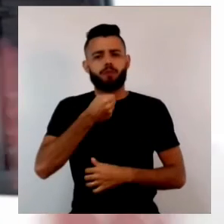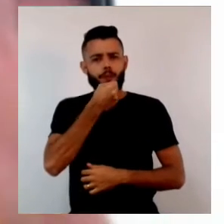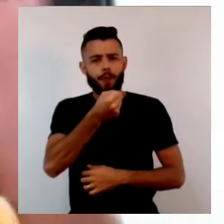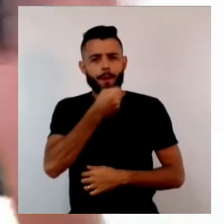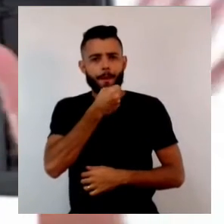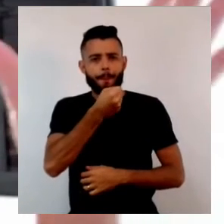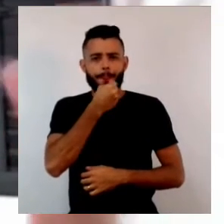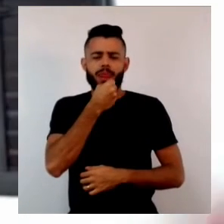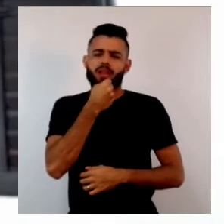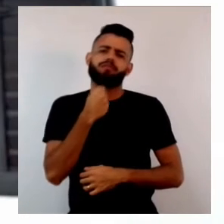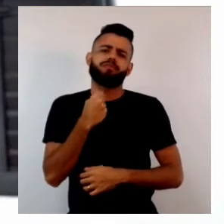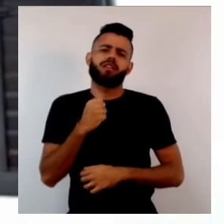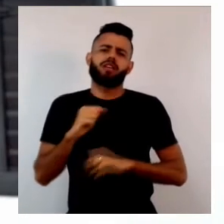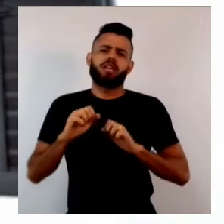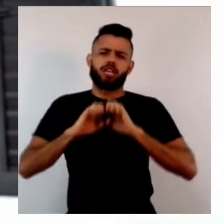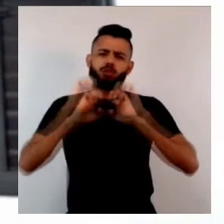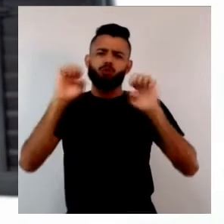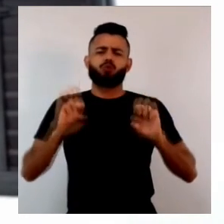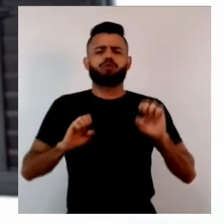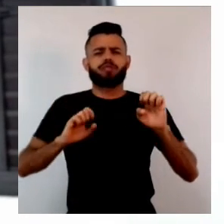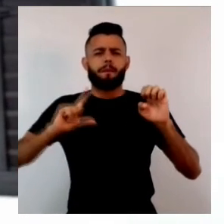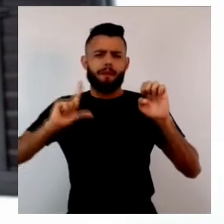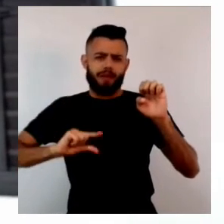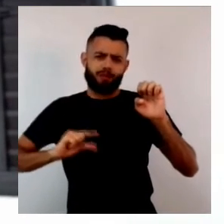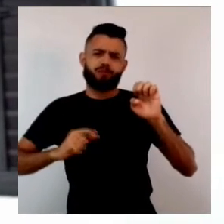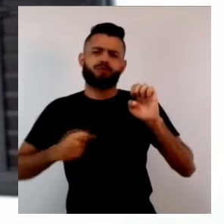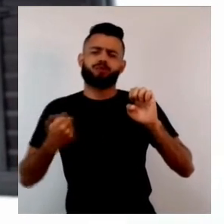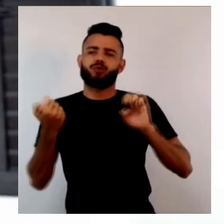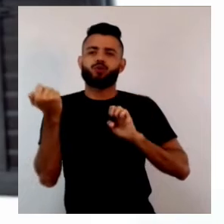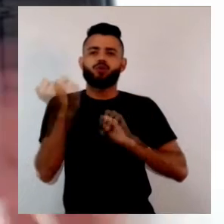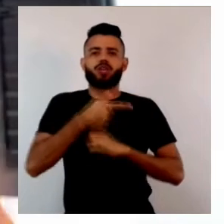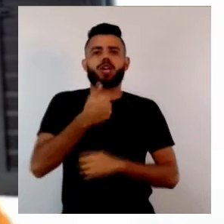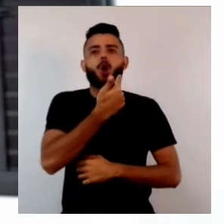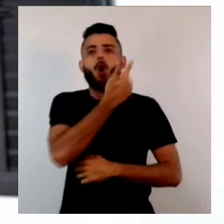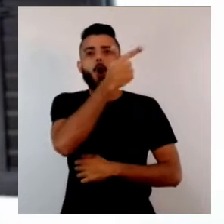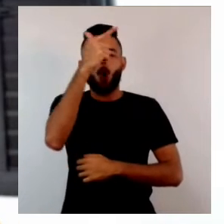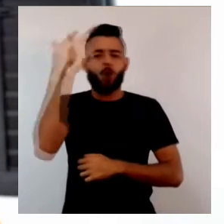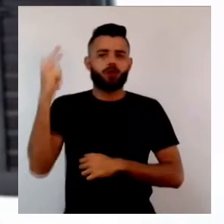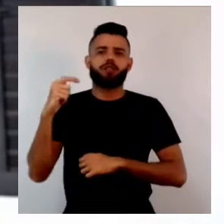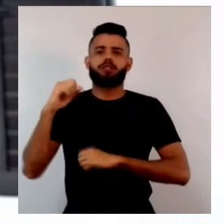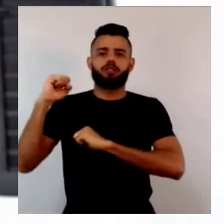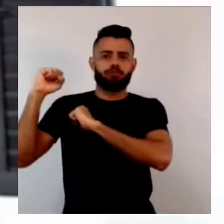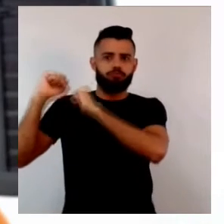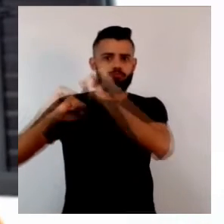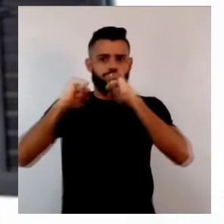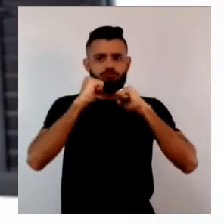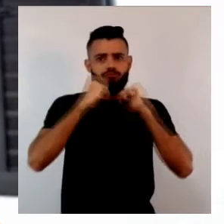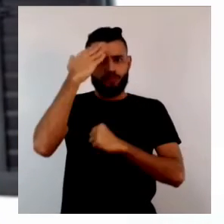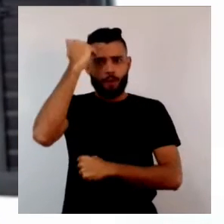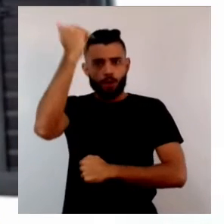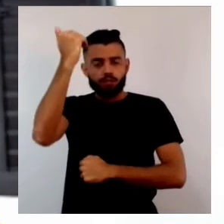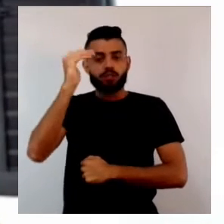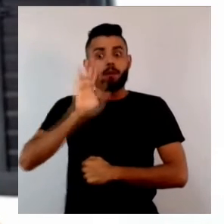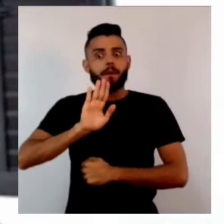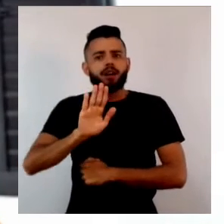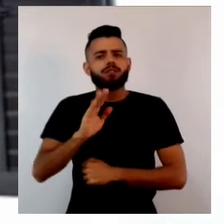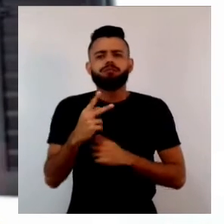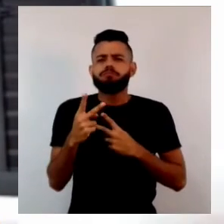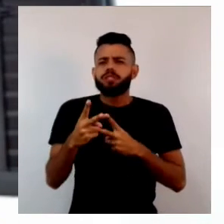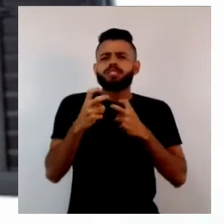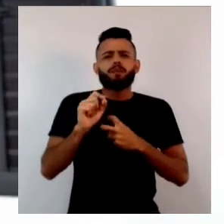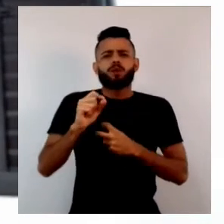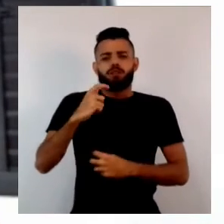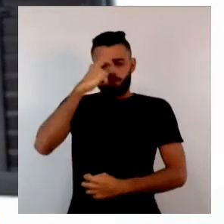a dos demais veículos de comunicação de mídia independente, o que a gente recebe é que, por exemplo, a gente é o jornalista. Eu